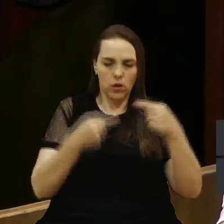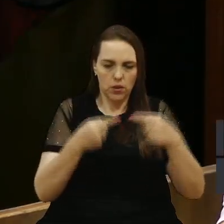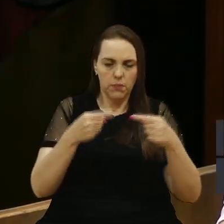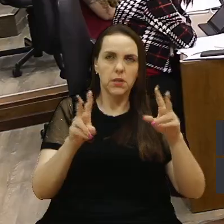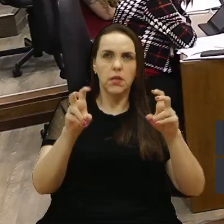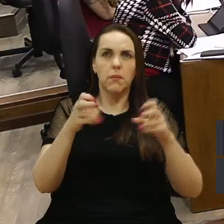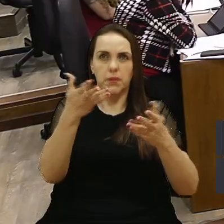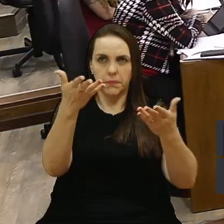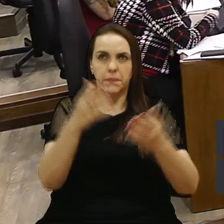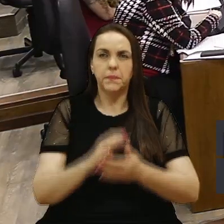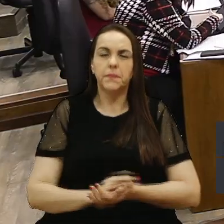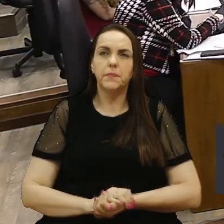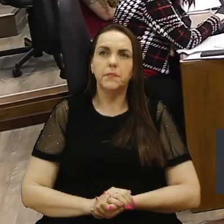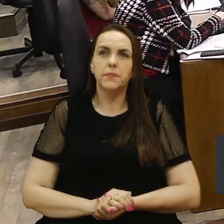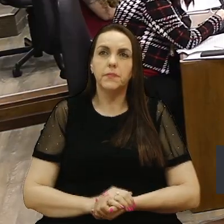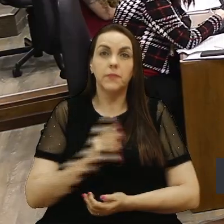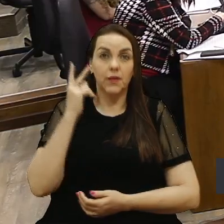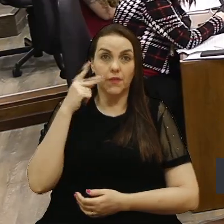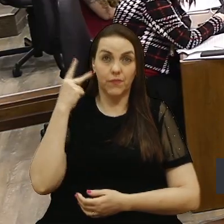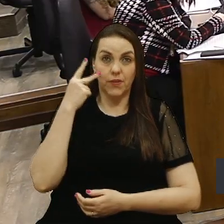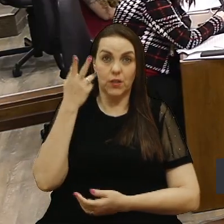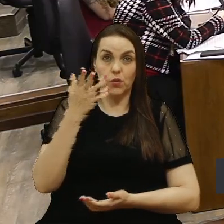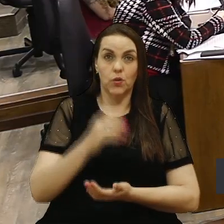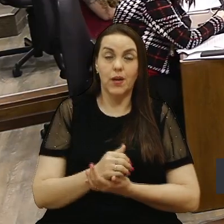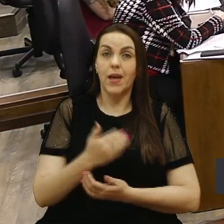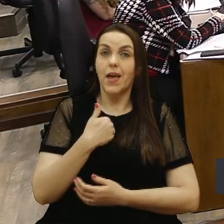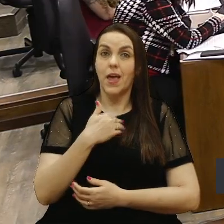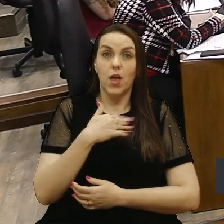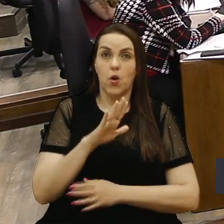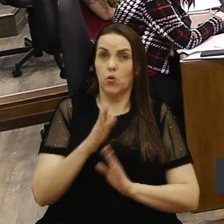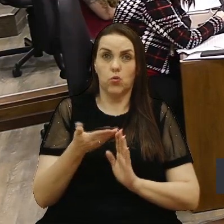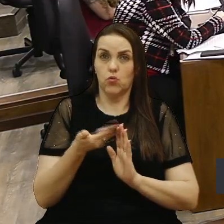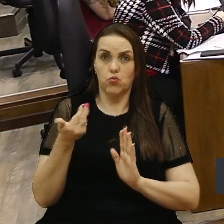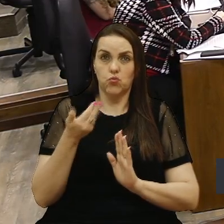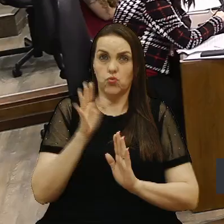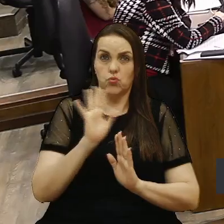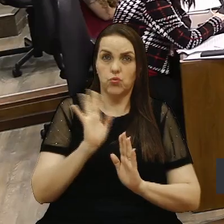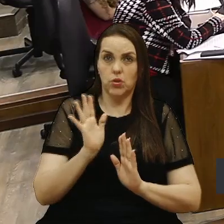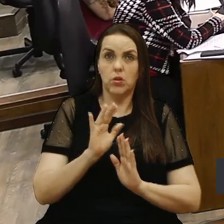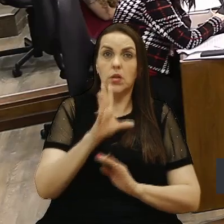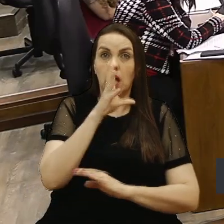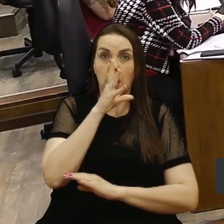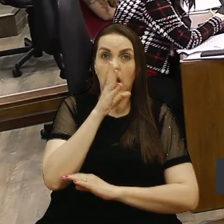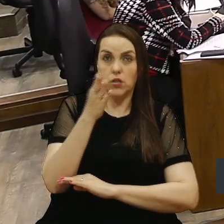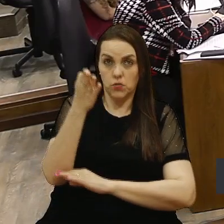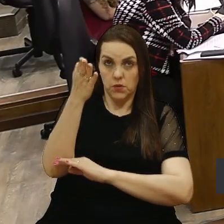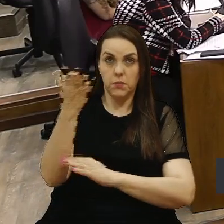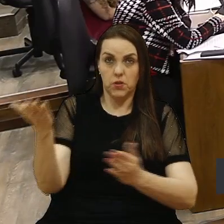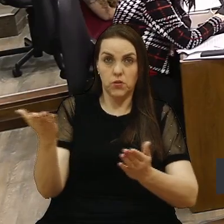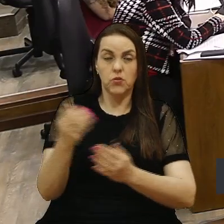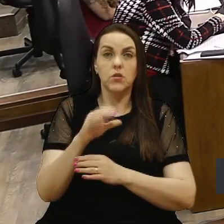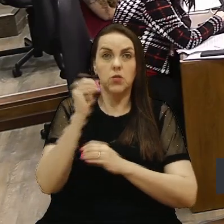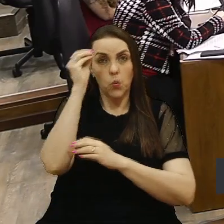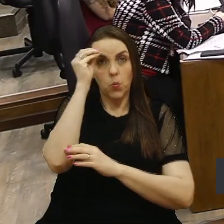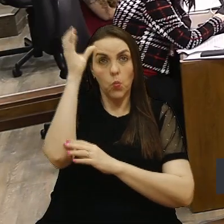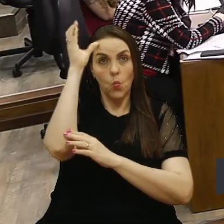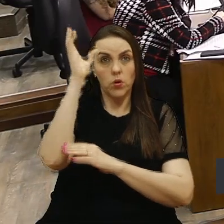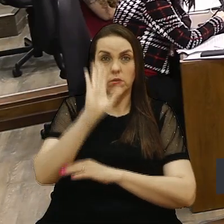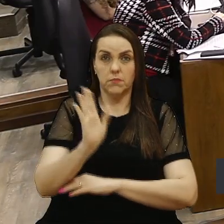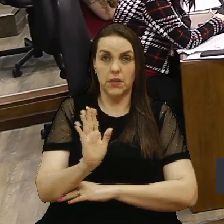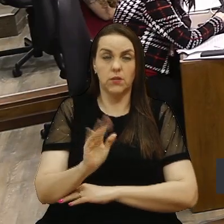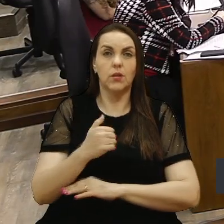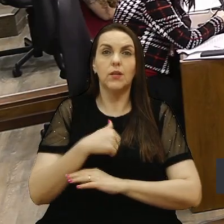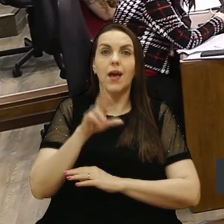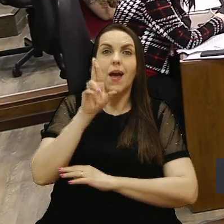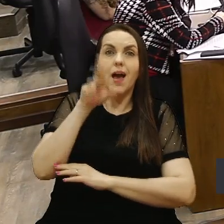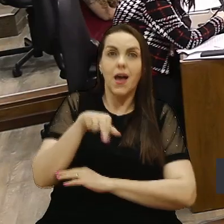bondade. Vereador, eu não tiro, e como sempre disse que eu tenho uma admiração pelo senhor e pelo seu conhecimento, eu não tiro a